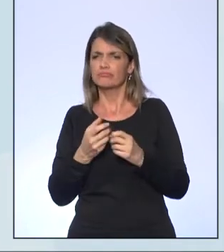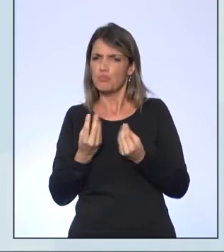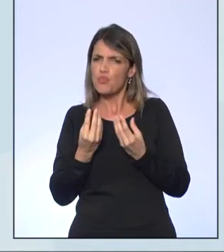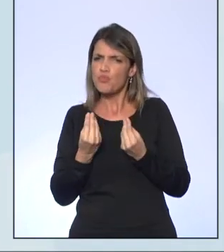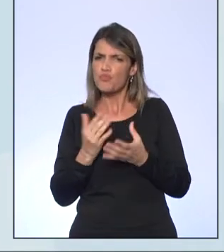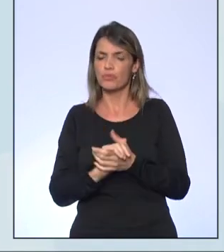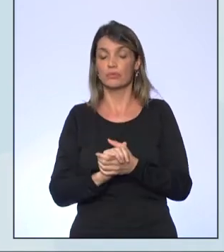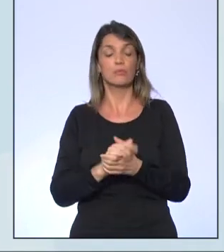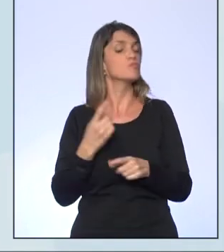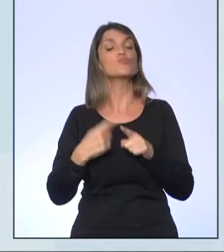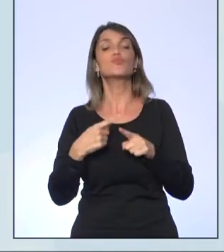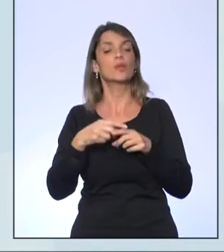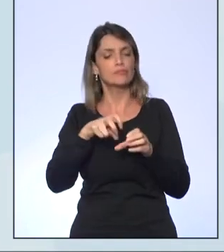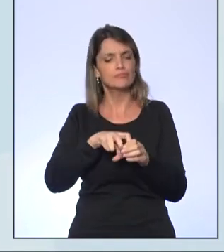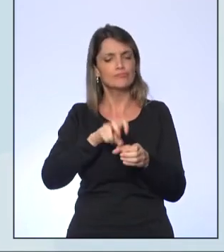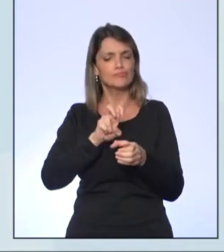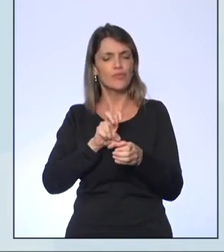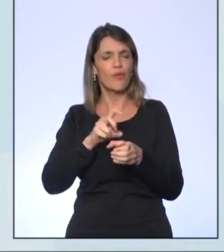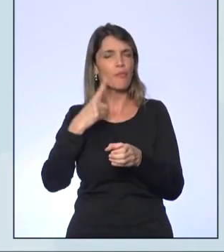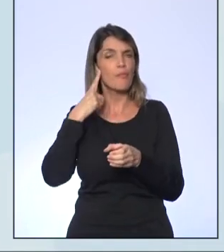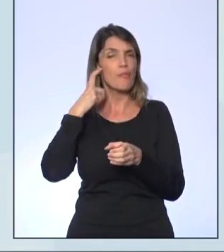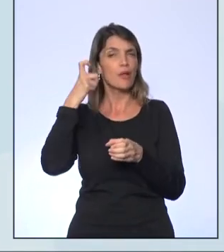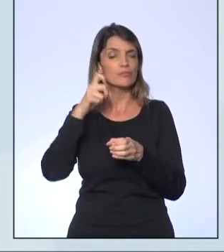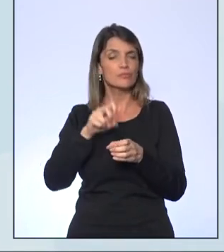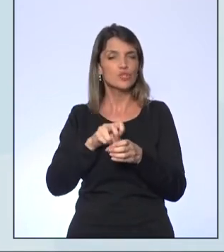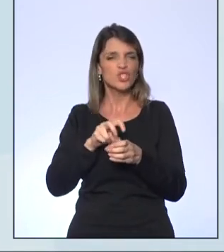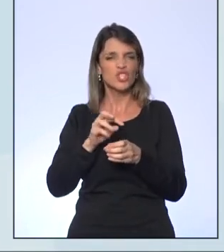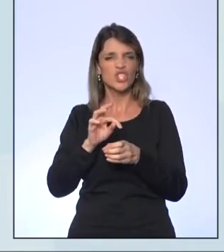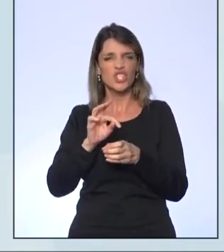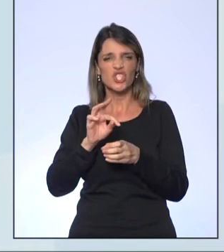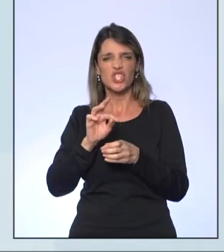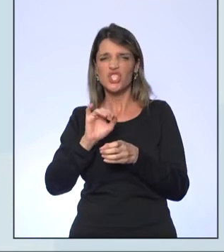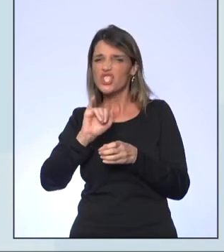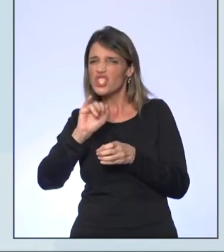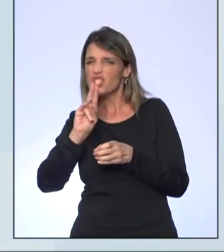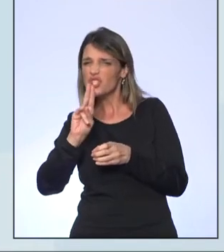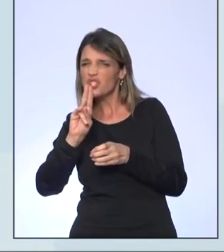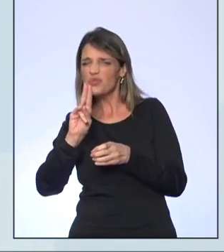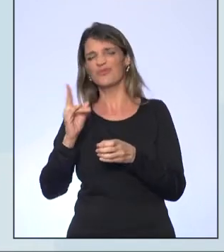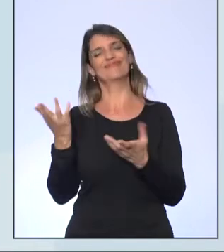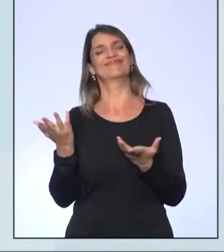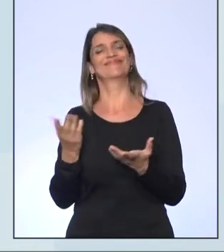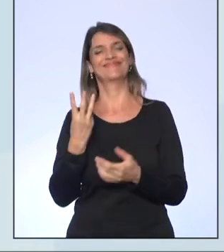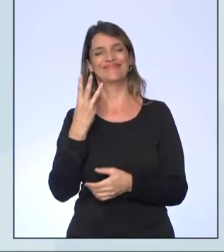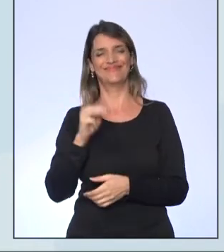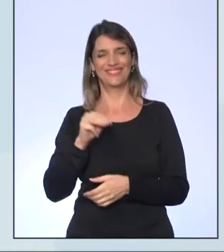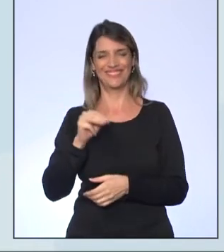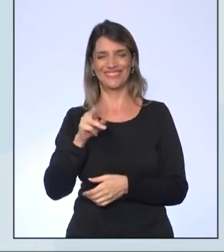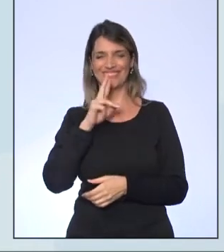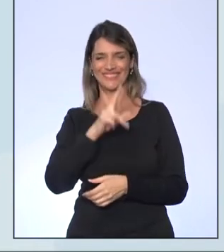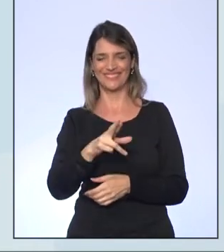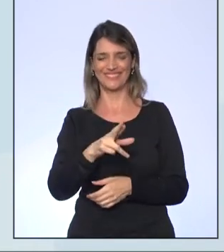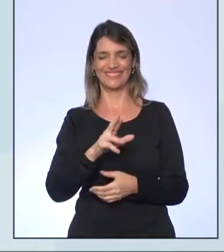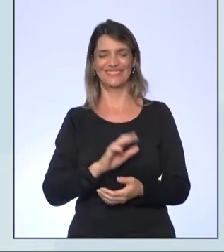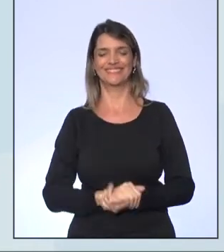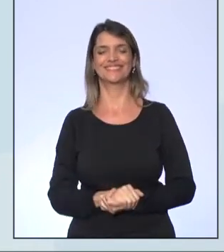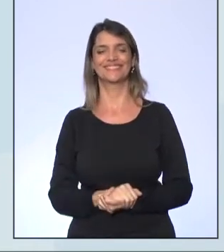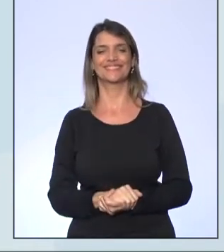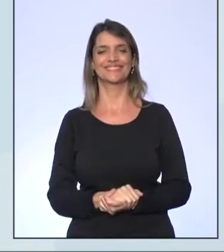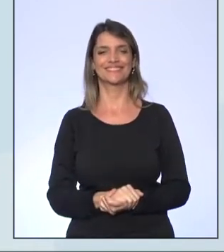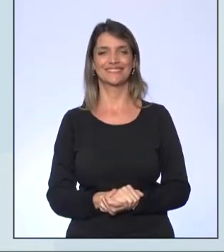abre o refrigerante faz aquele tchu. Vocês vão ter aí 3 minutinhos para responder essa questão.